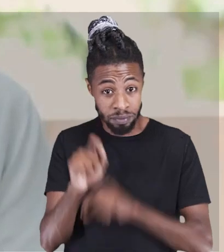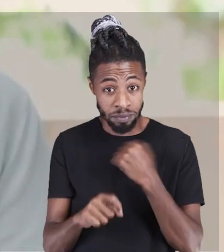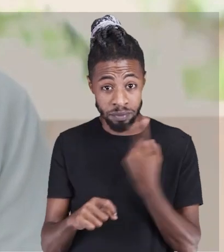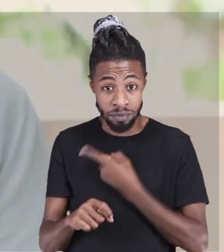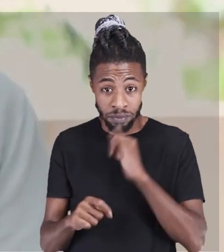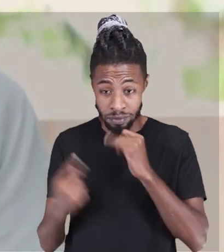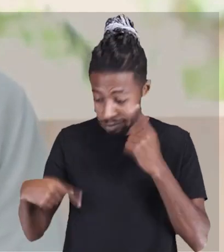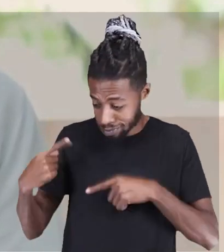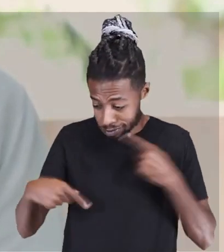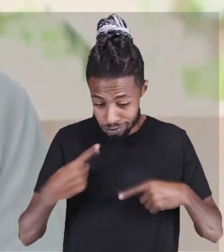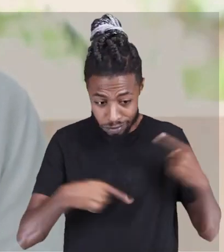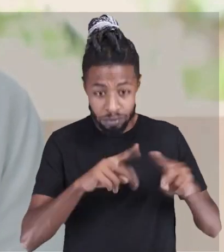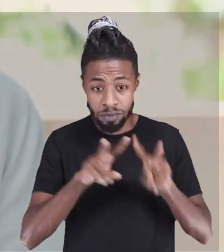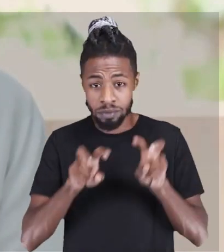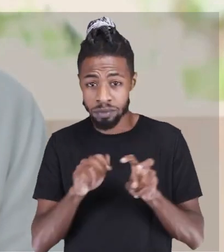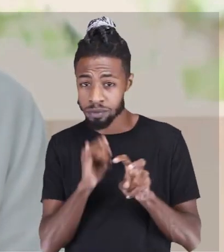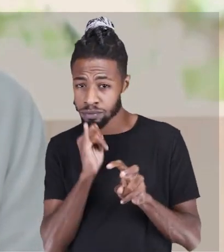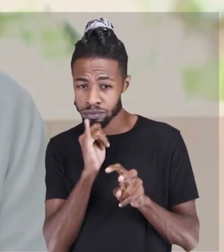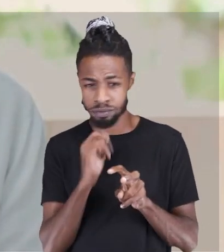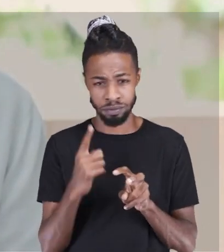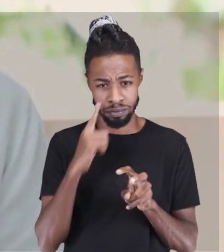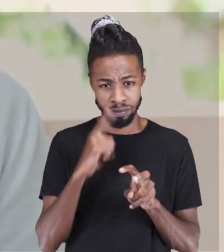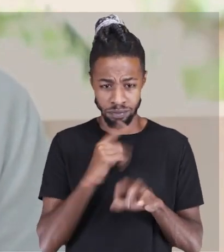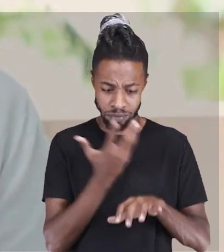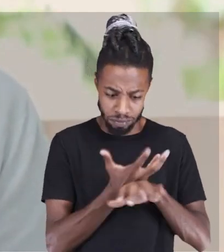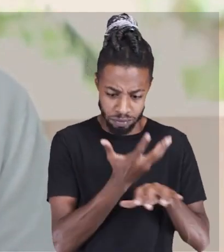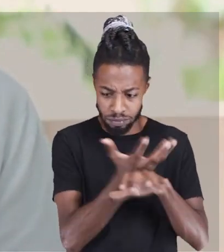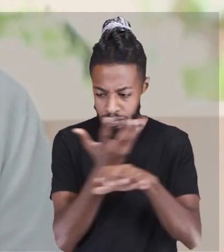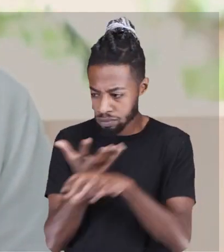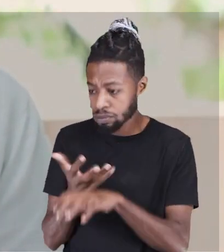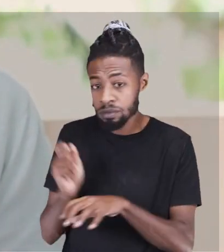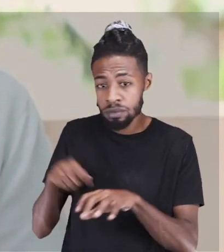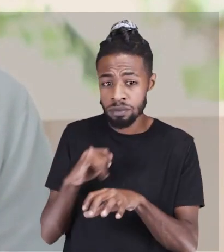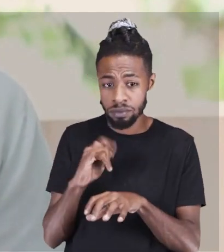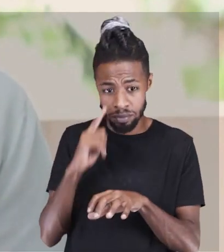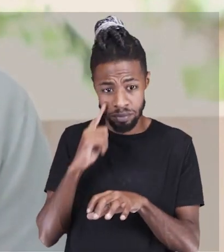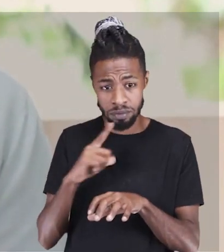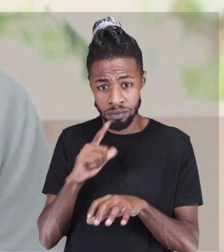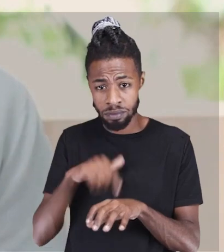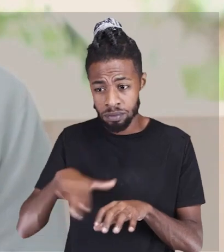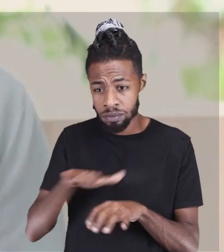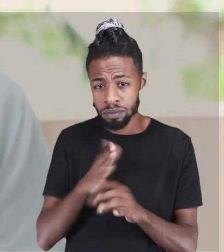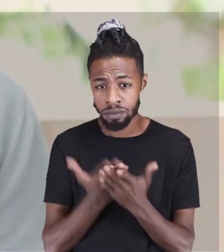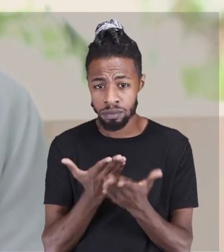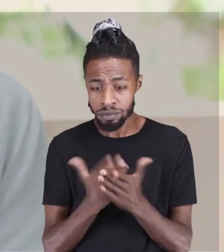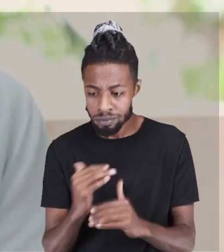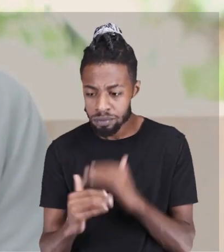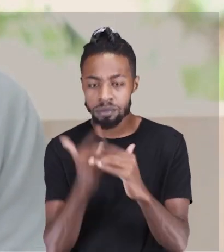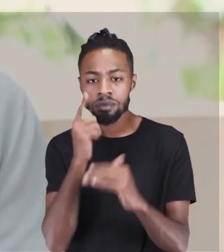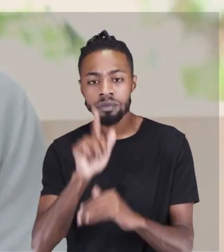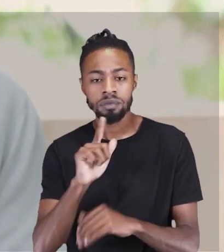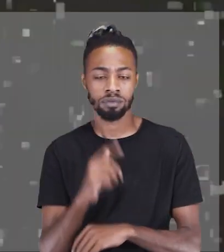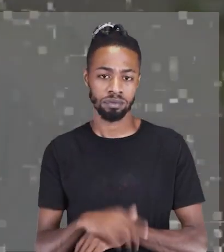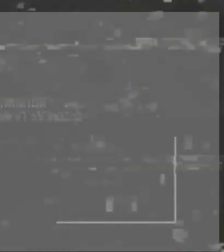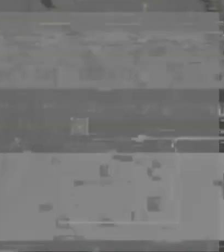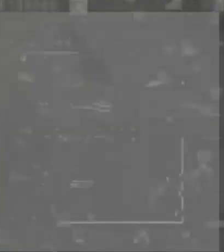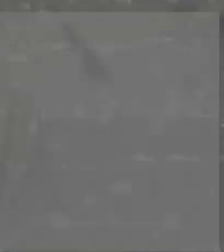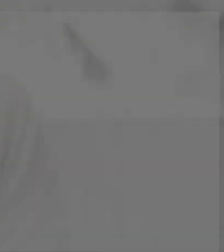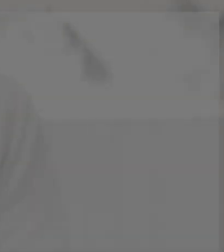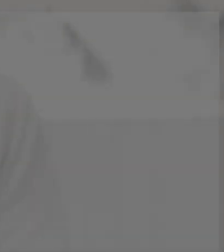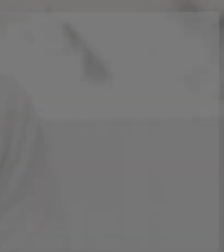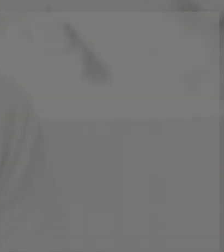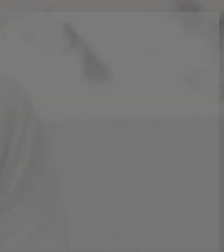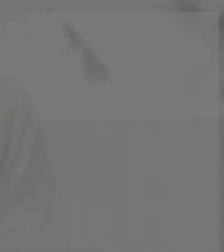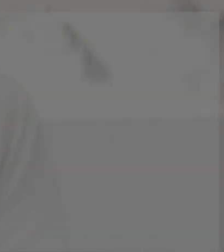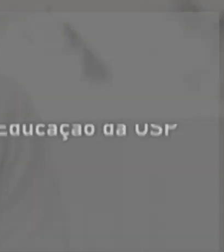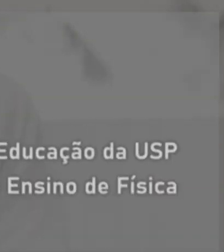Curiosidade é um fator essencial para que as discussões sobre as questões das disciplinas possam acontecer em sala de